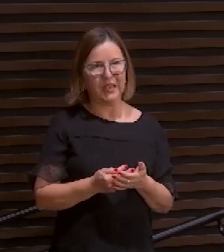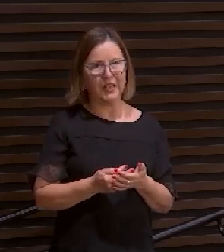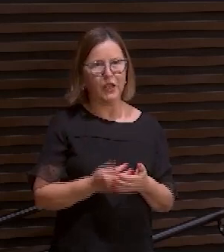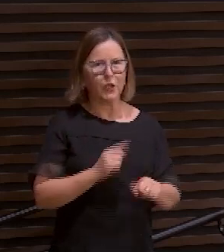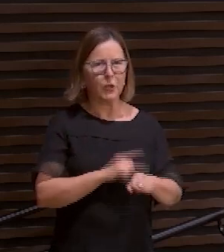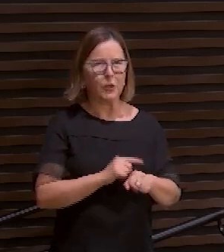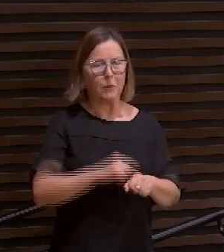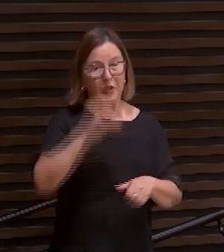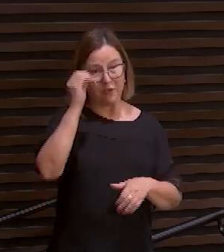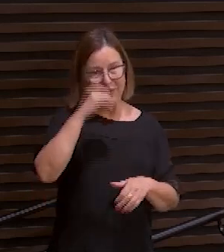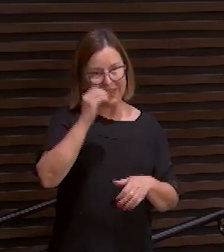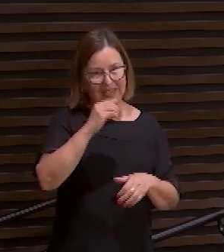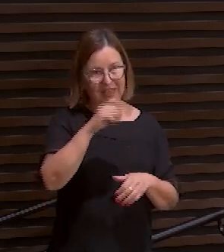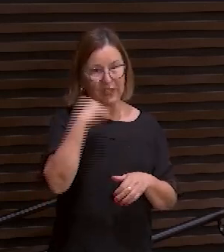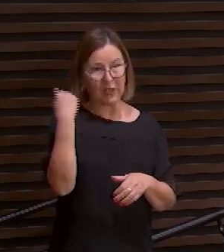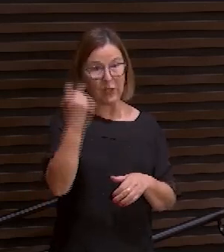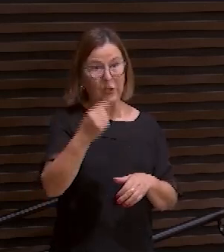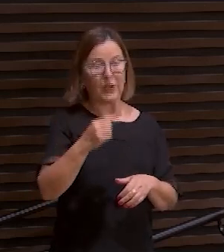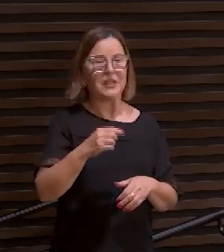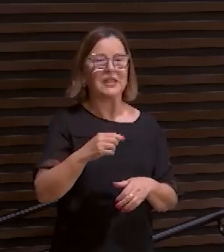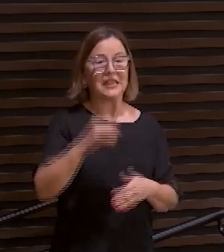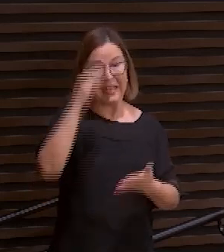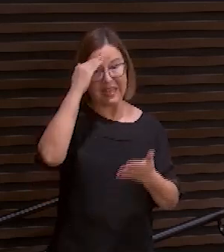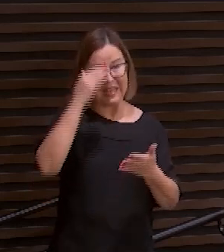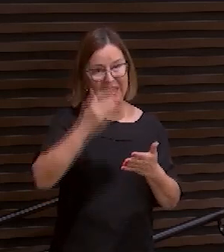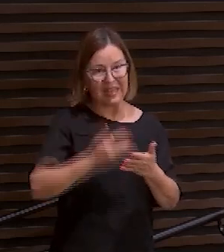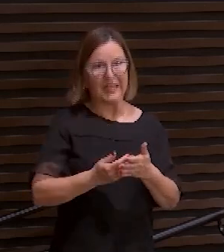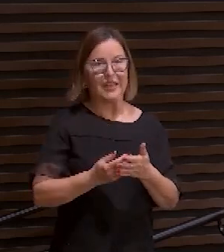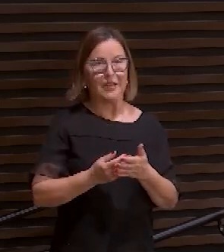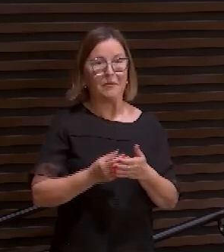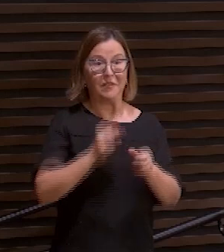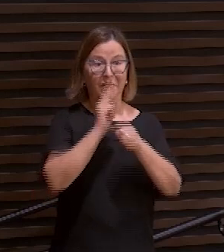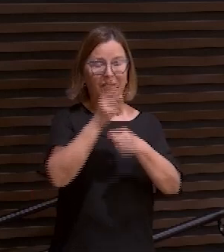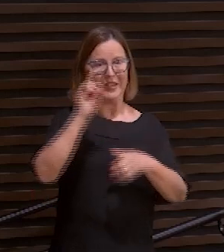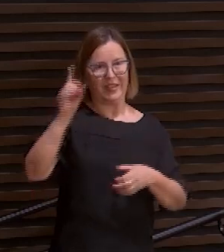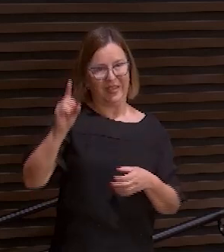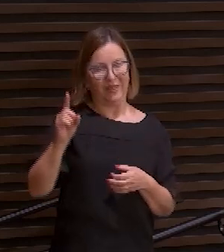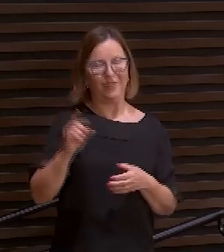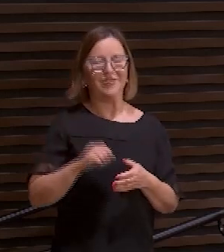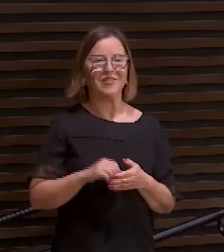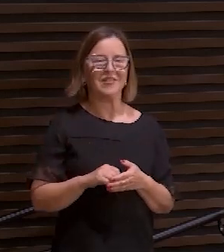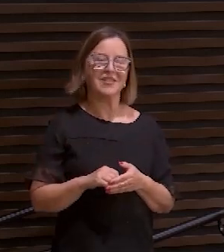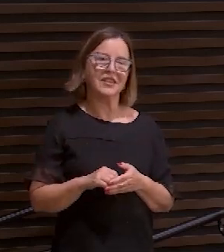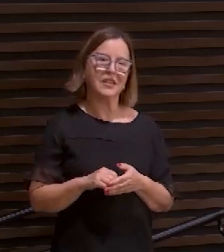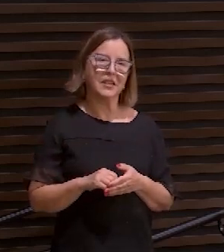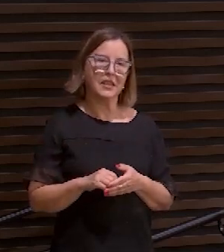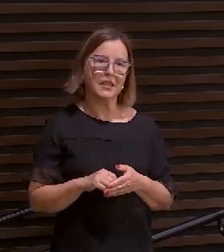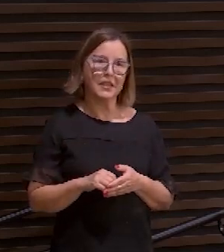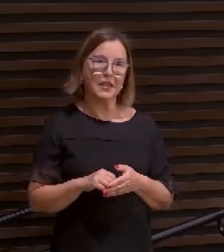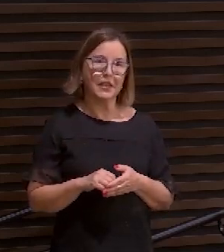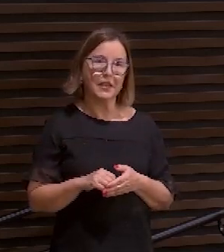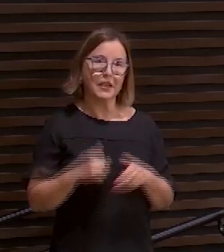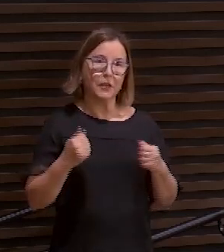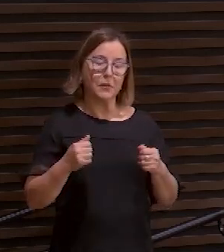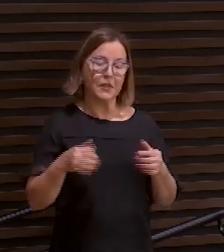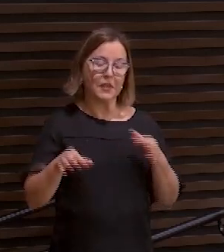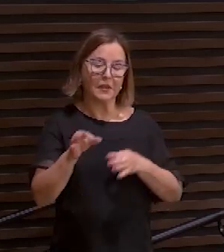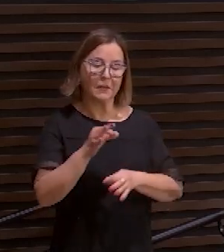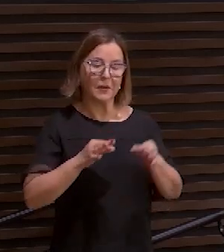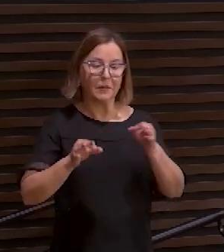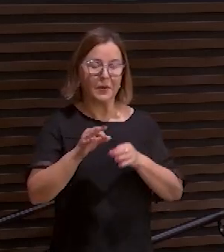o andar pela fé significa estar preparado para confiar quando não nos é permitido ver.